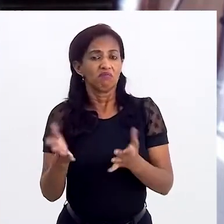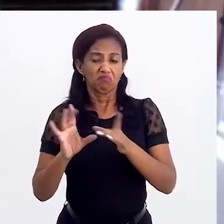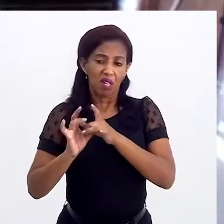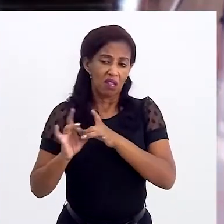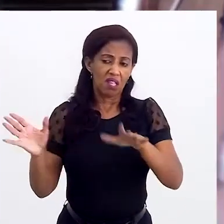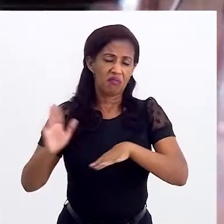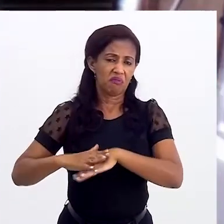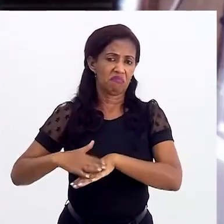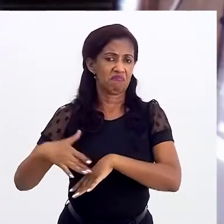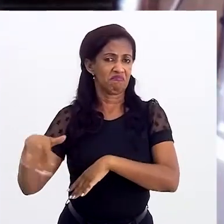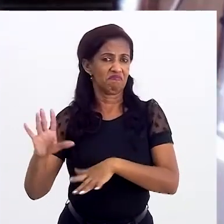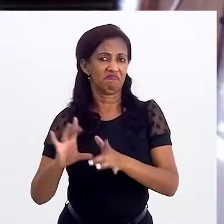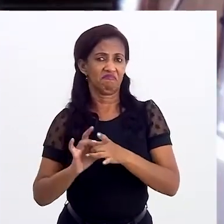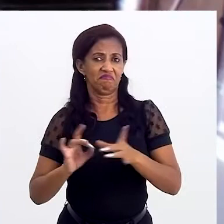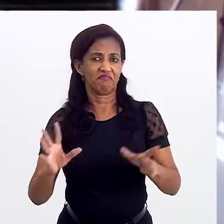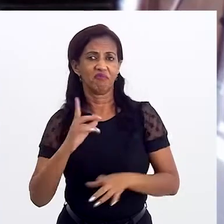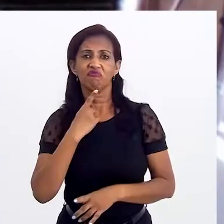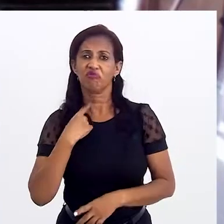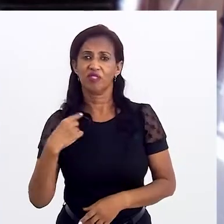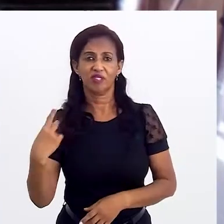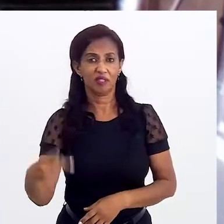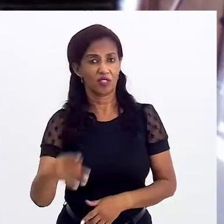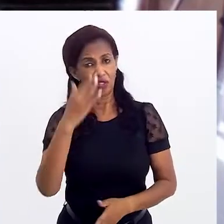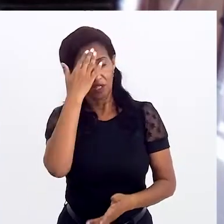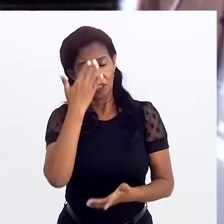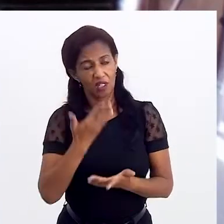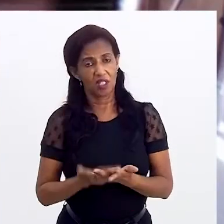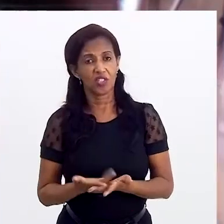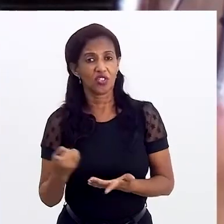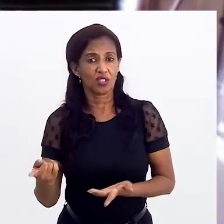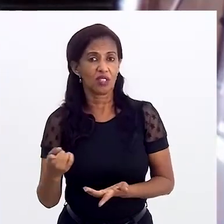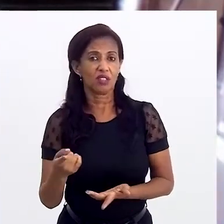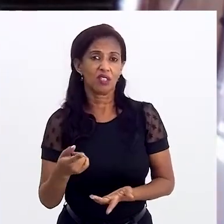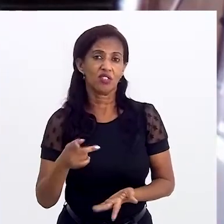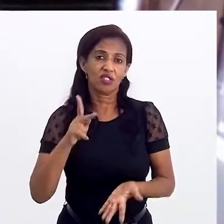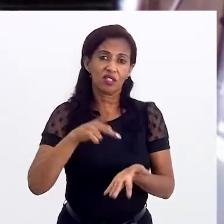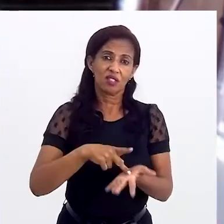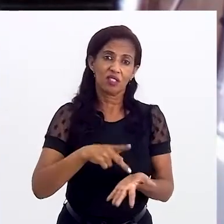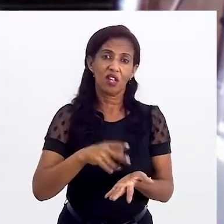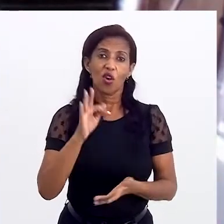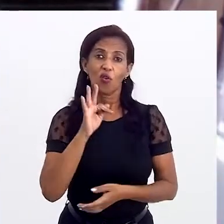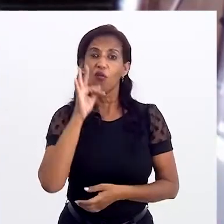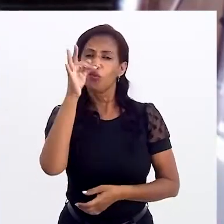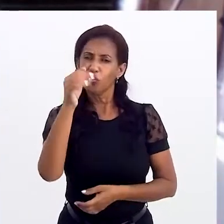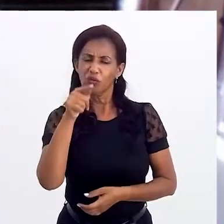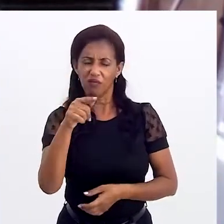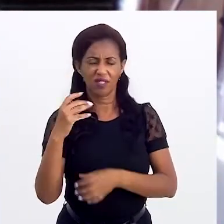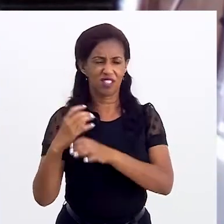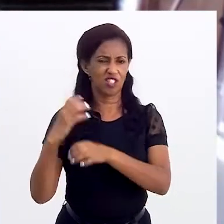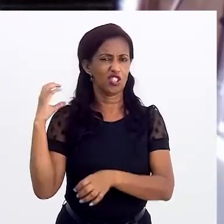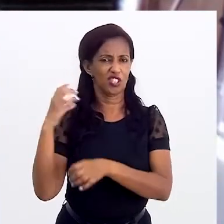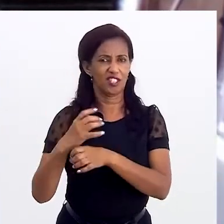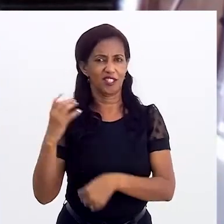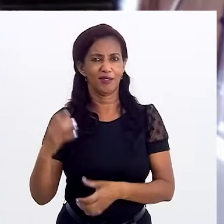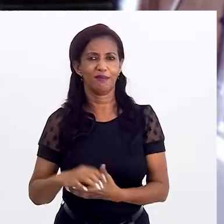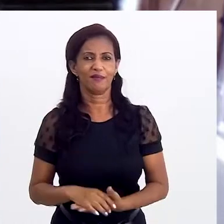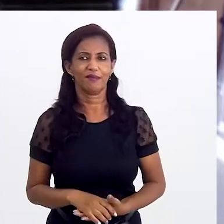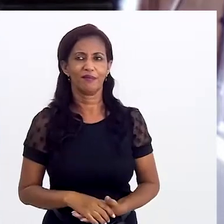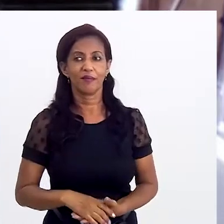nos deixava livres para fazer o que queríamos, acreditando que nós íamos ser, na verdade, futuros engenheiros,